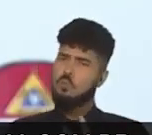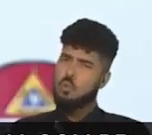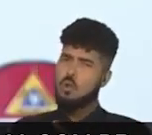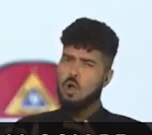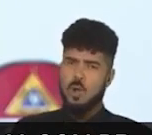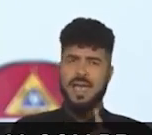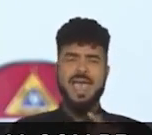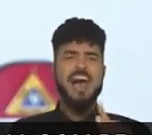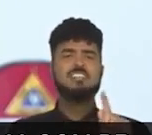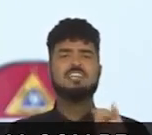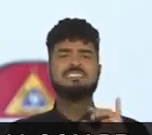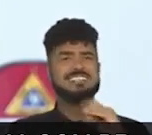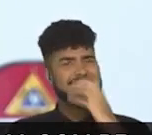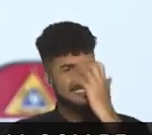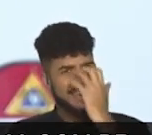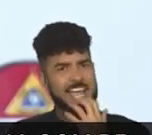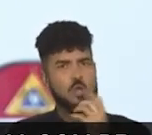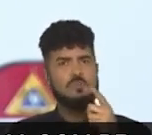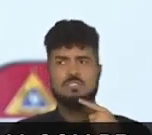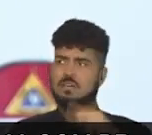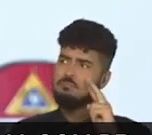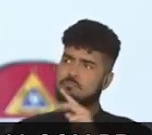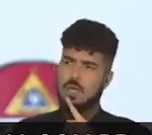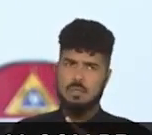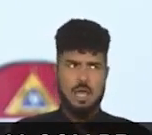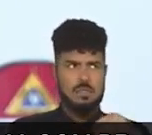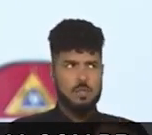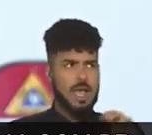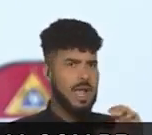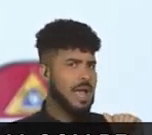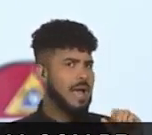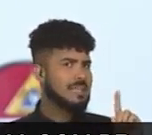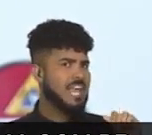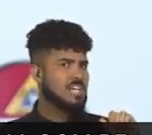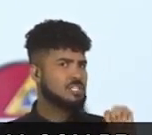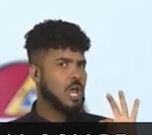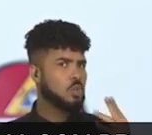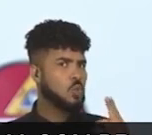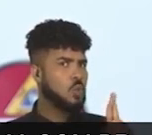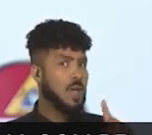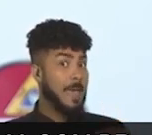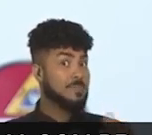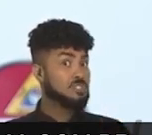sérias, verifiquem se essas agências estão no cadastro do Ministério do Turismo, que isso é